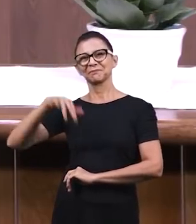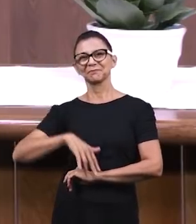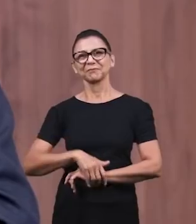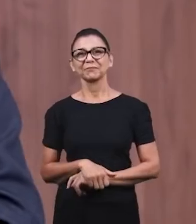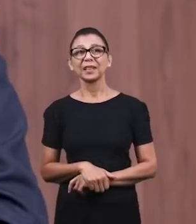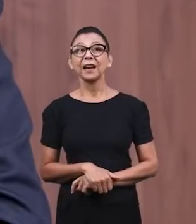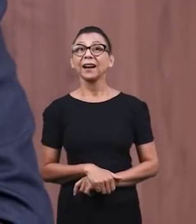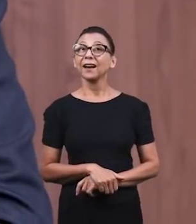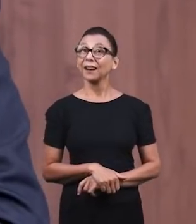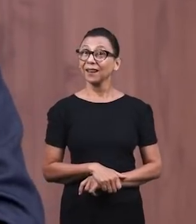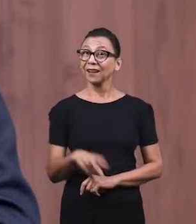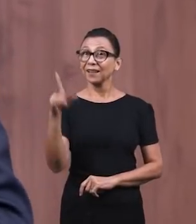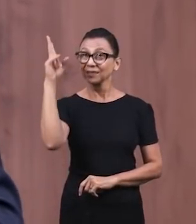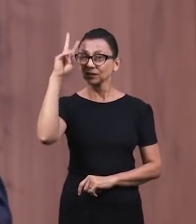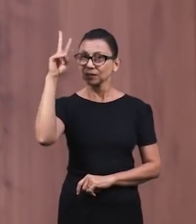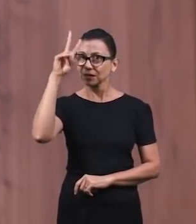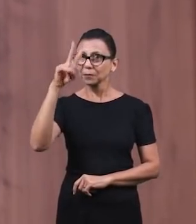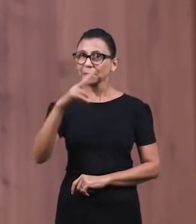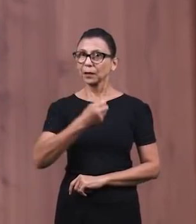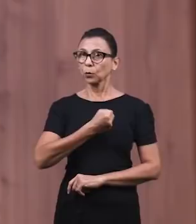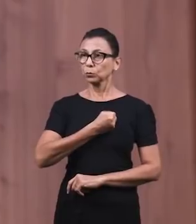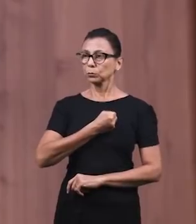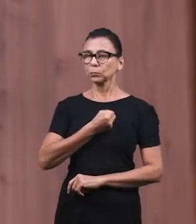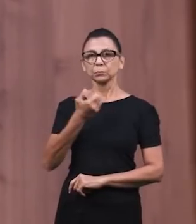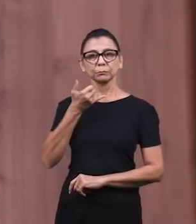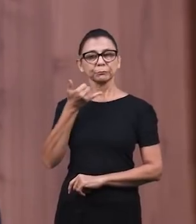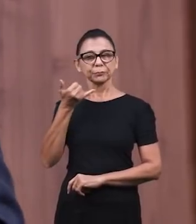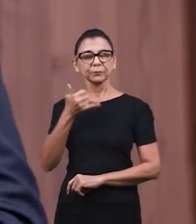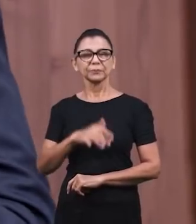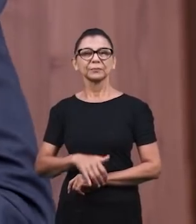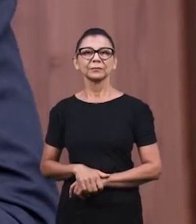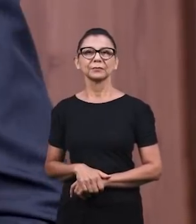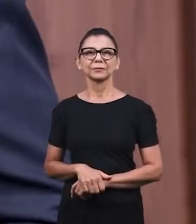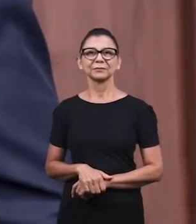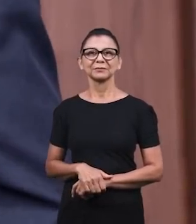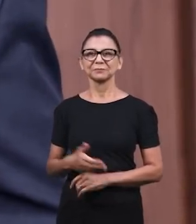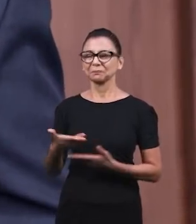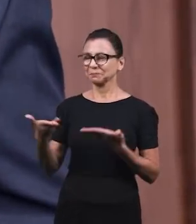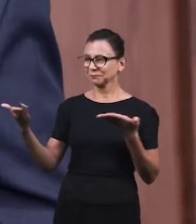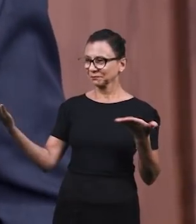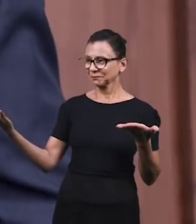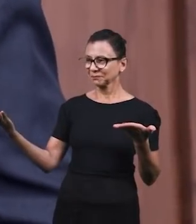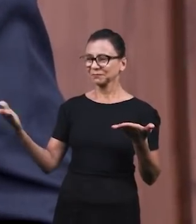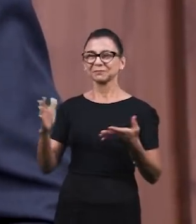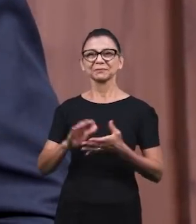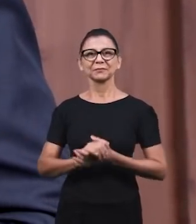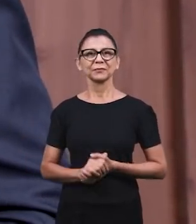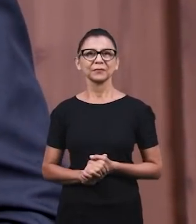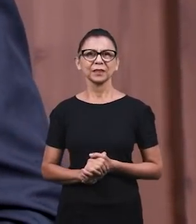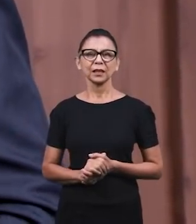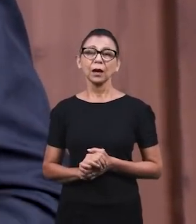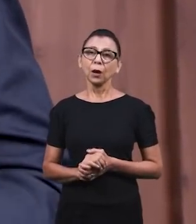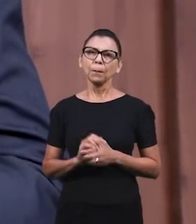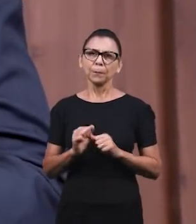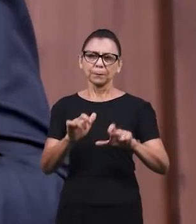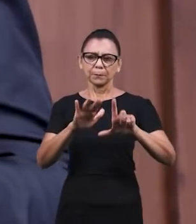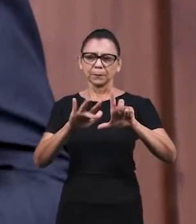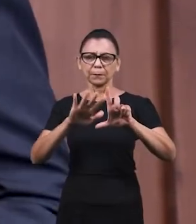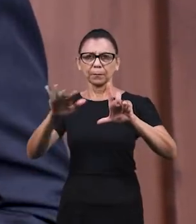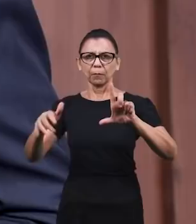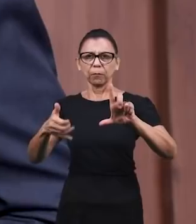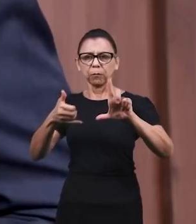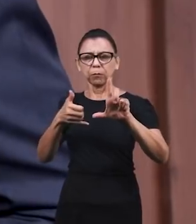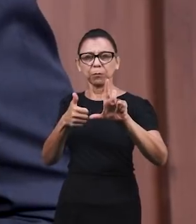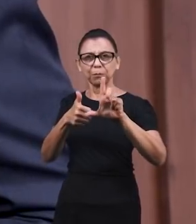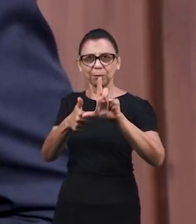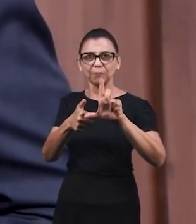do Senhor. Eu quero lembrar a você o número que você pode telefonar, 0800 707 3076, ou aponte a